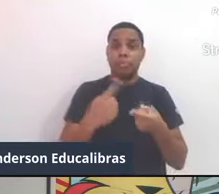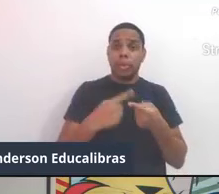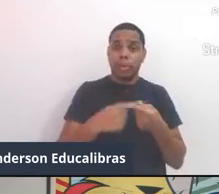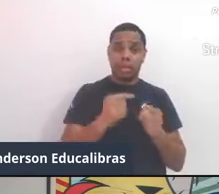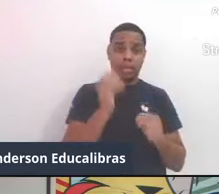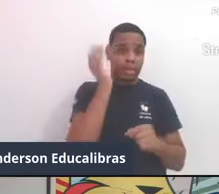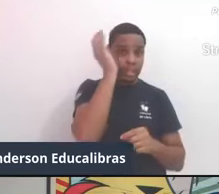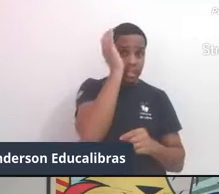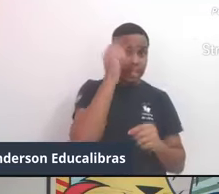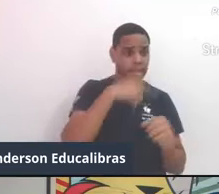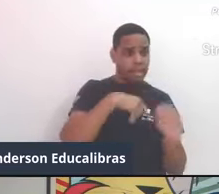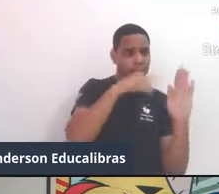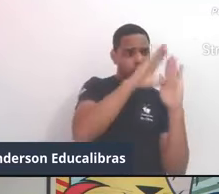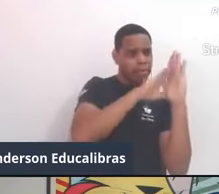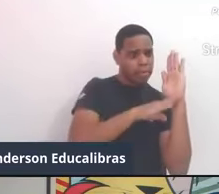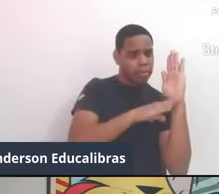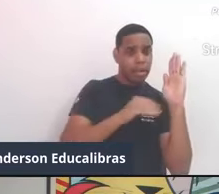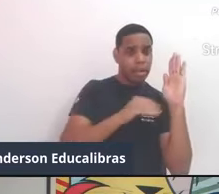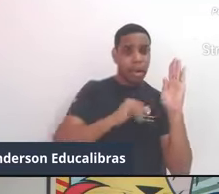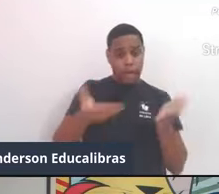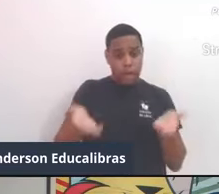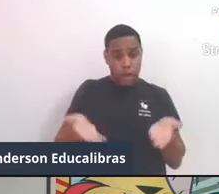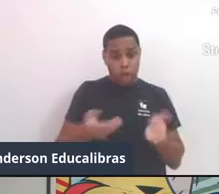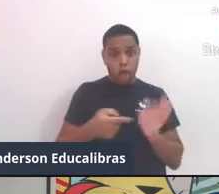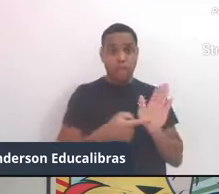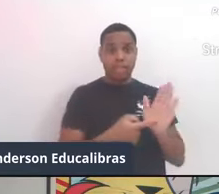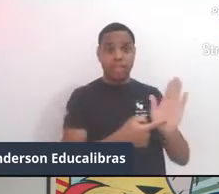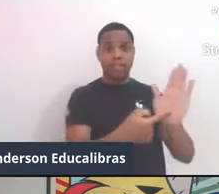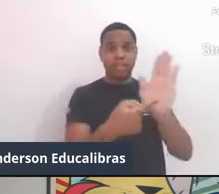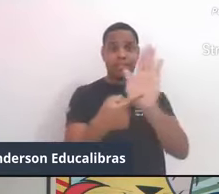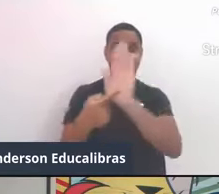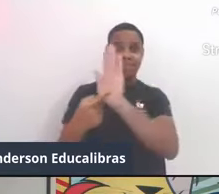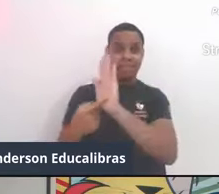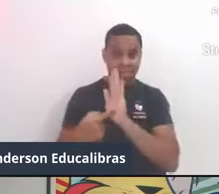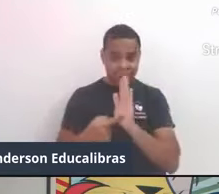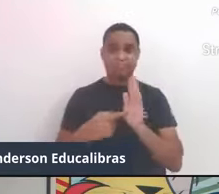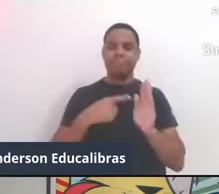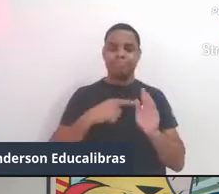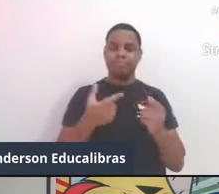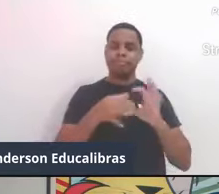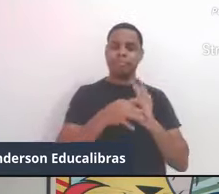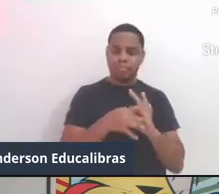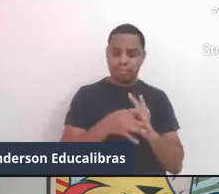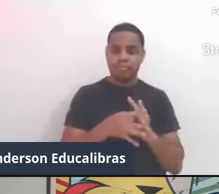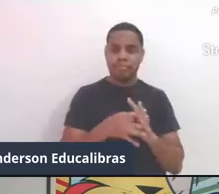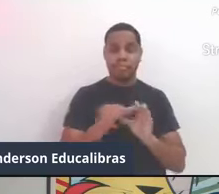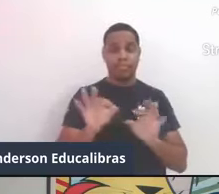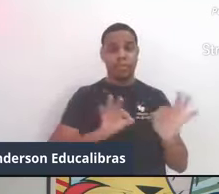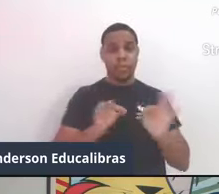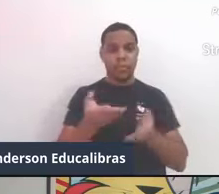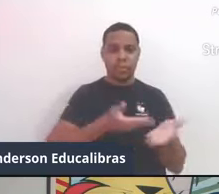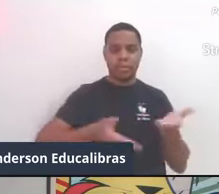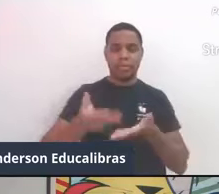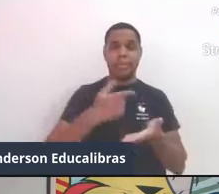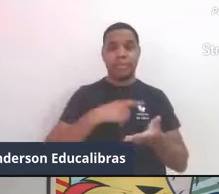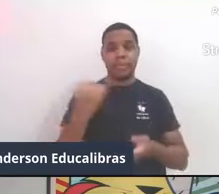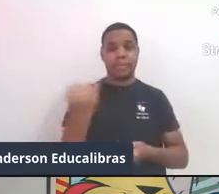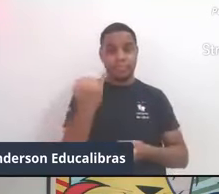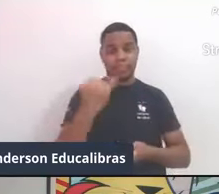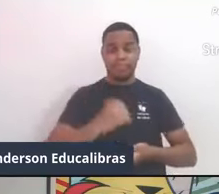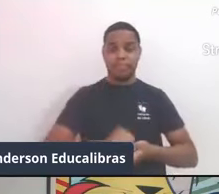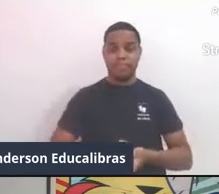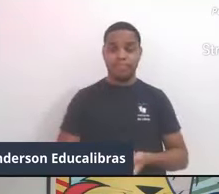temos feito em colaboração com as outras entidades. Não fazemos isso sozinhos, nós temos que estar